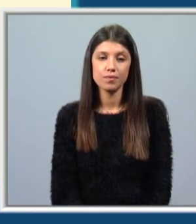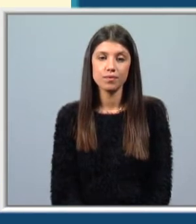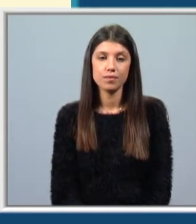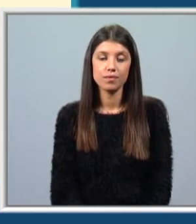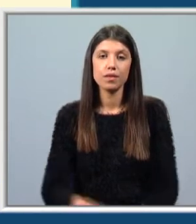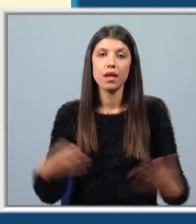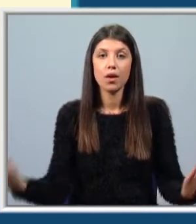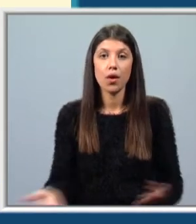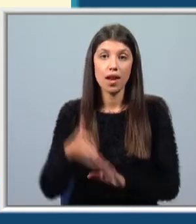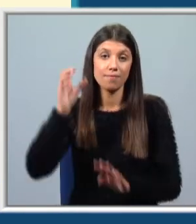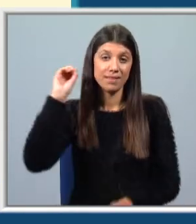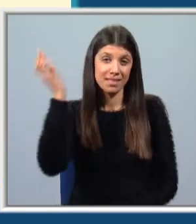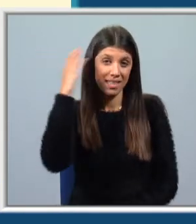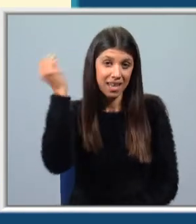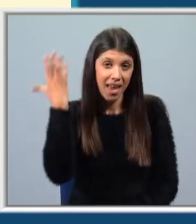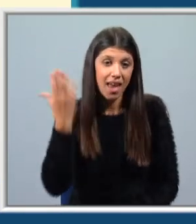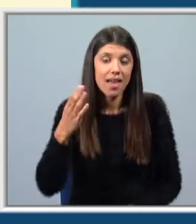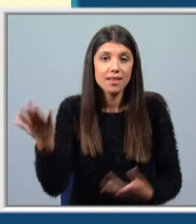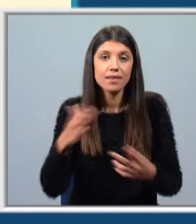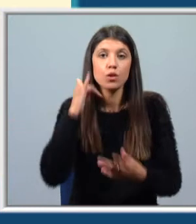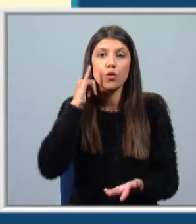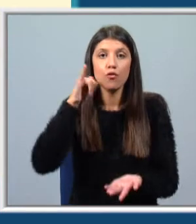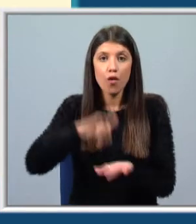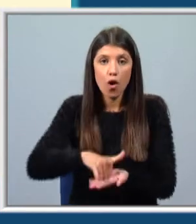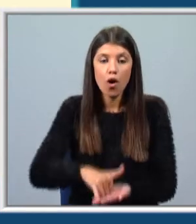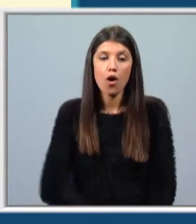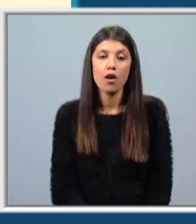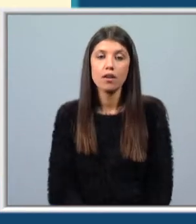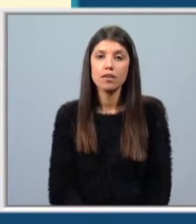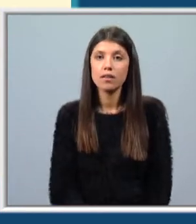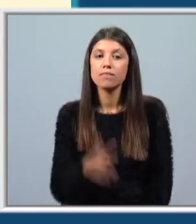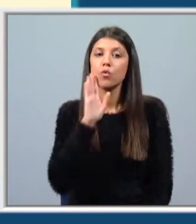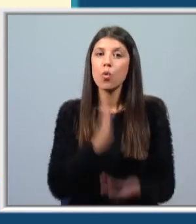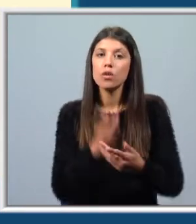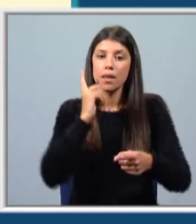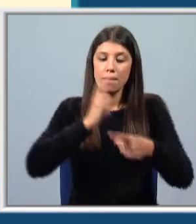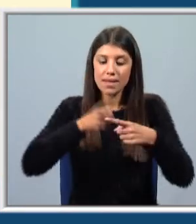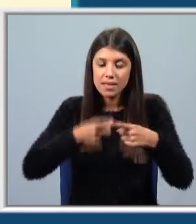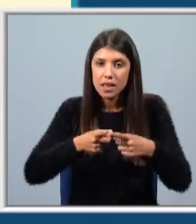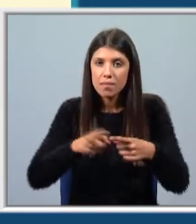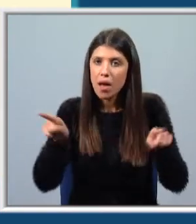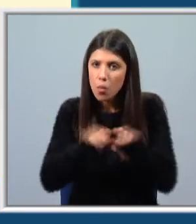Agora, sirene. E telefone. Acaba igual?